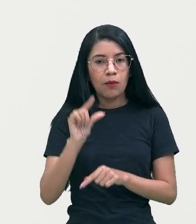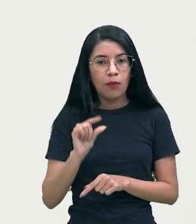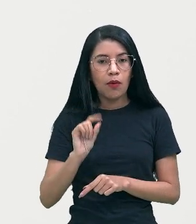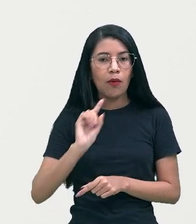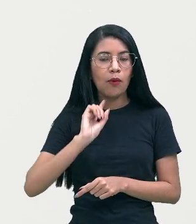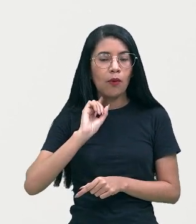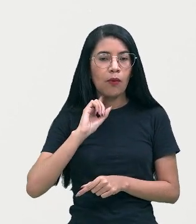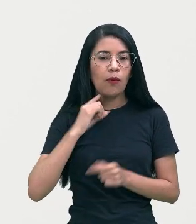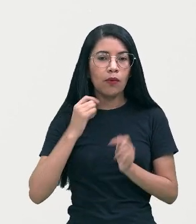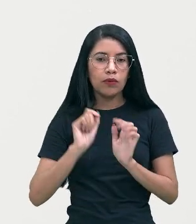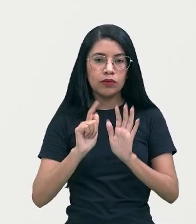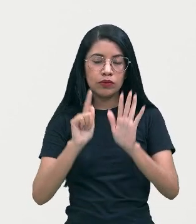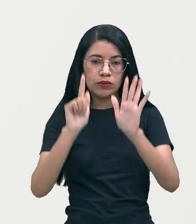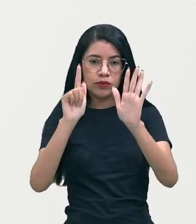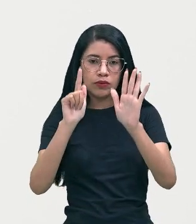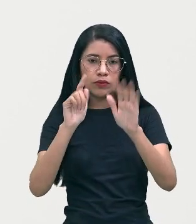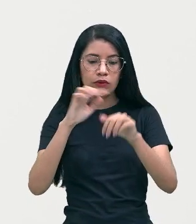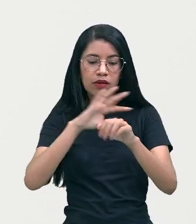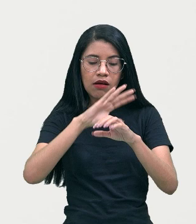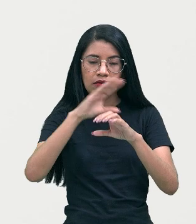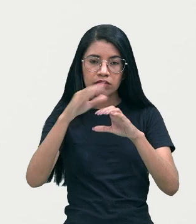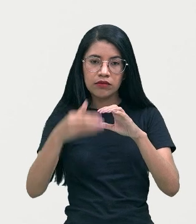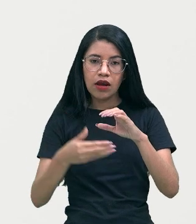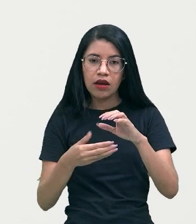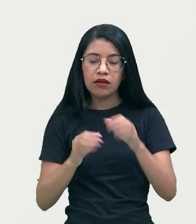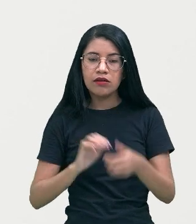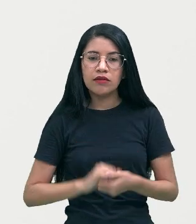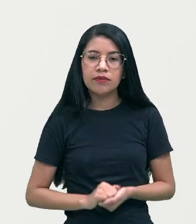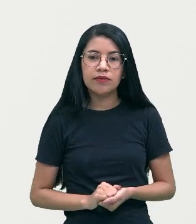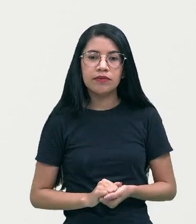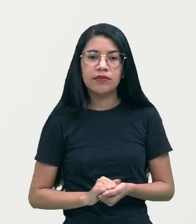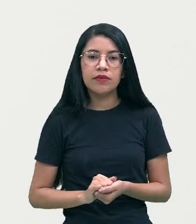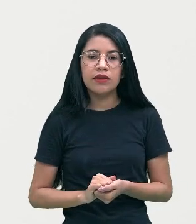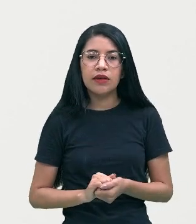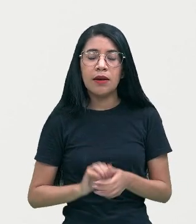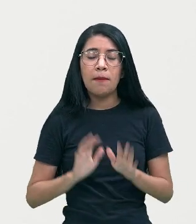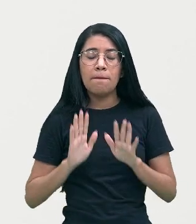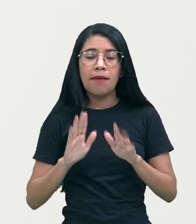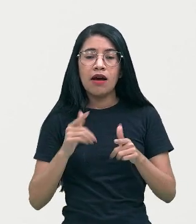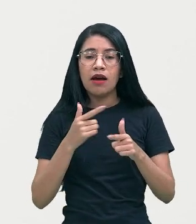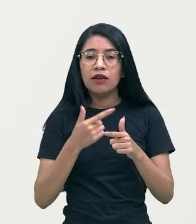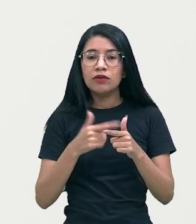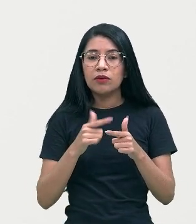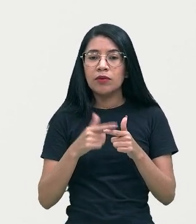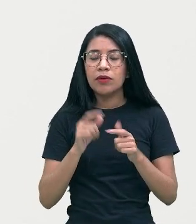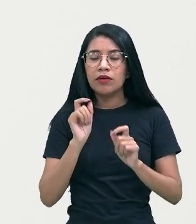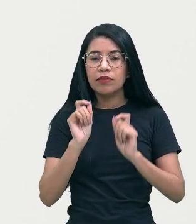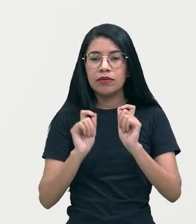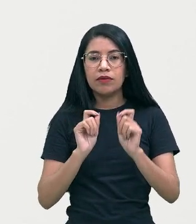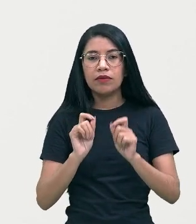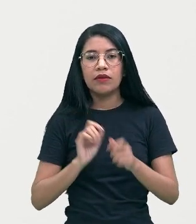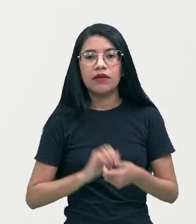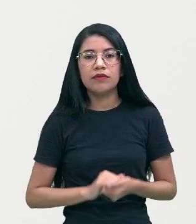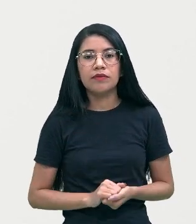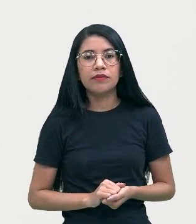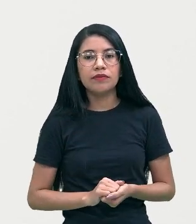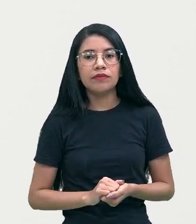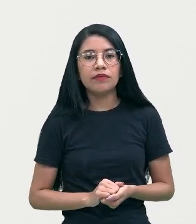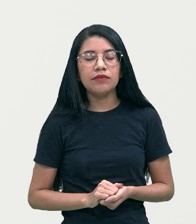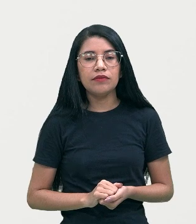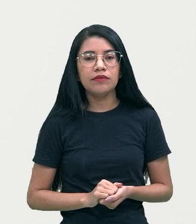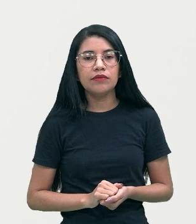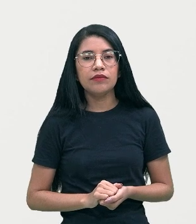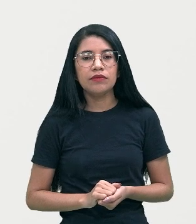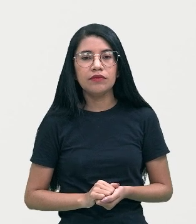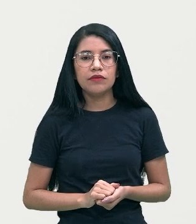de poluentes para a atmosfera. Qual é o grande problema? Qual é o grande problema da queima dos combustíveis